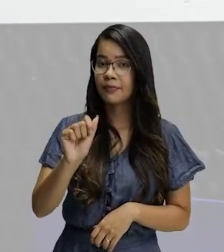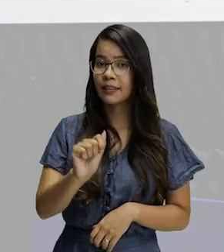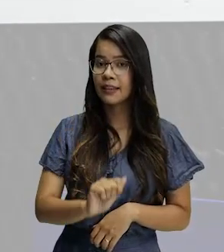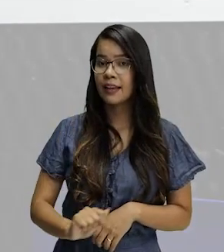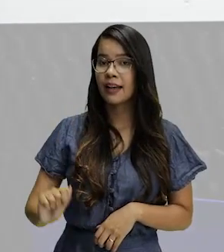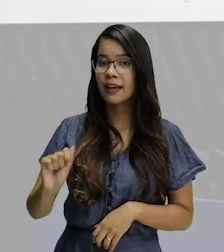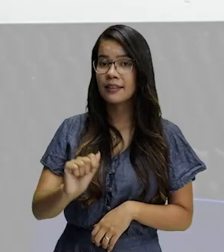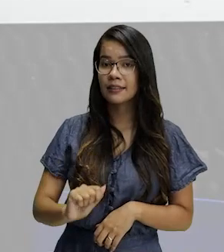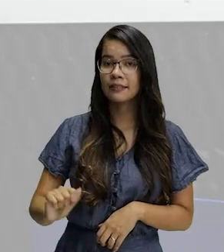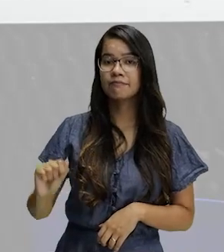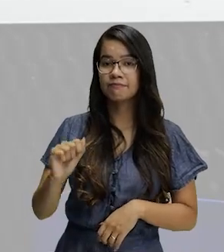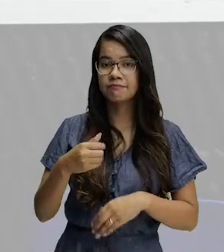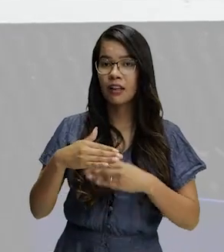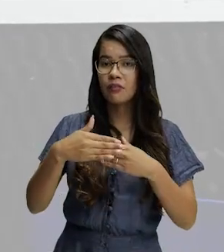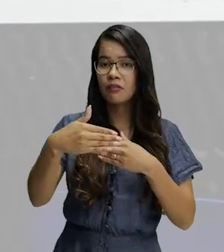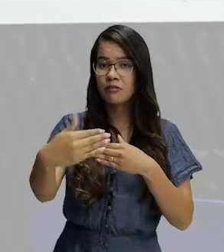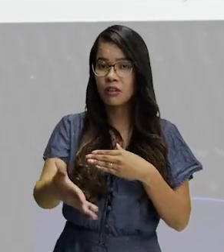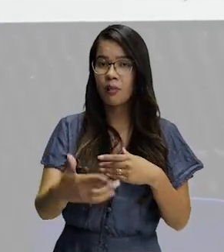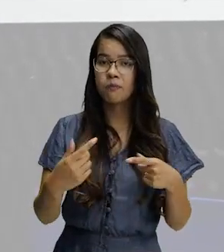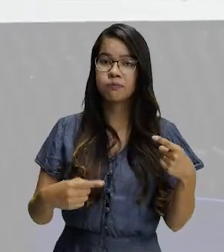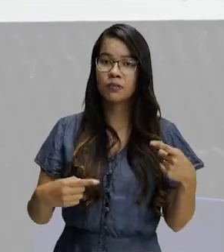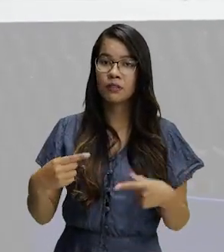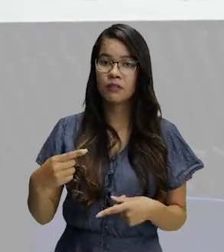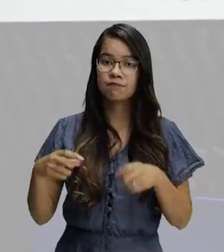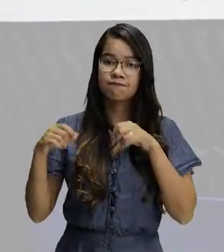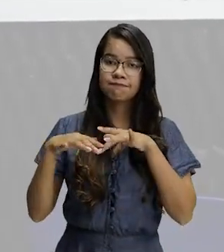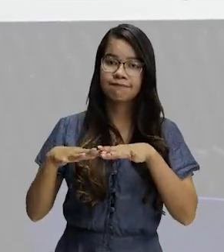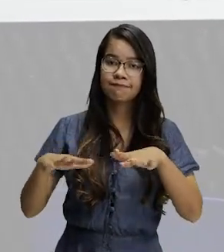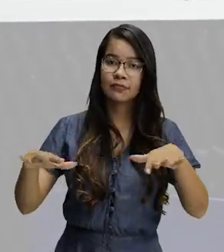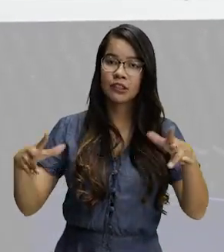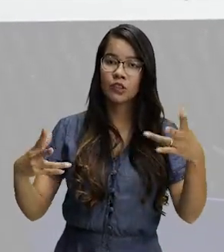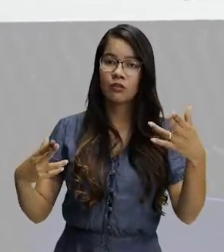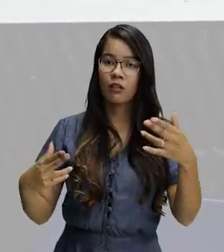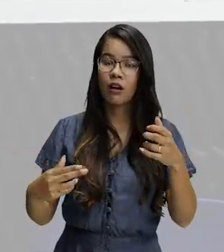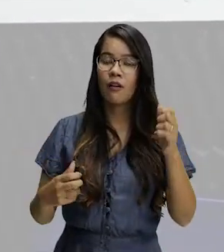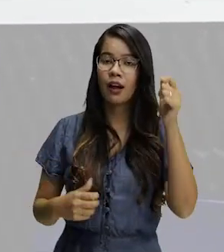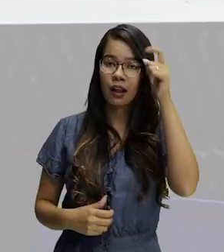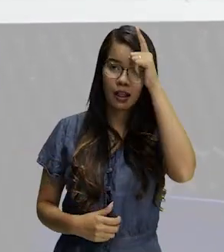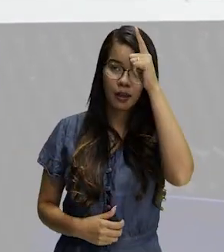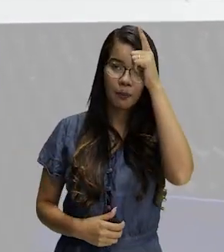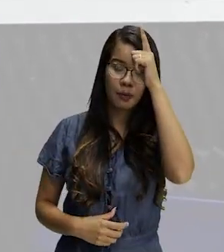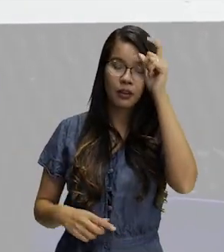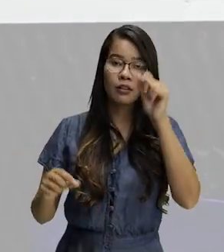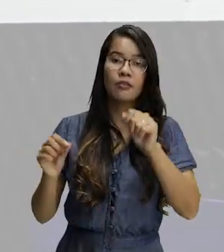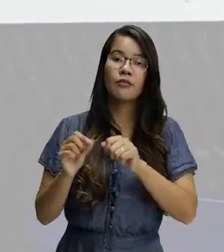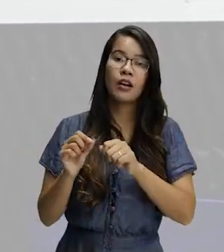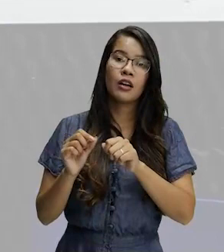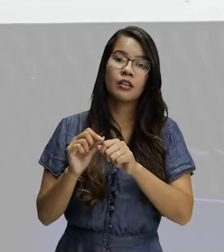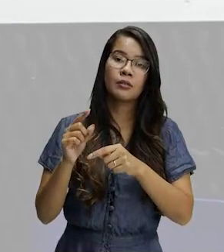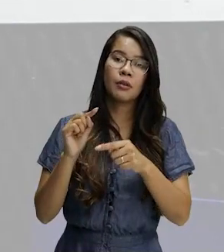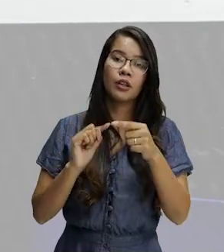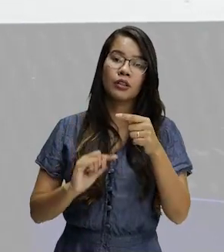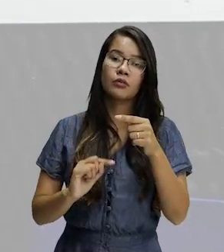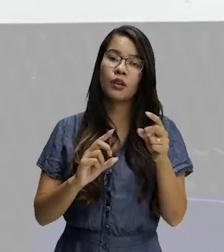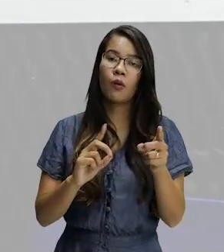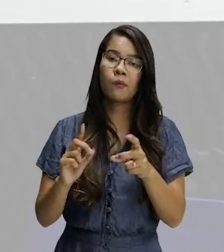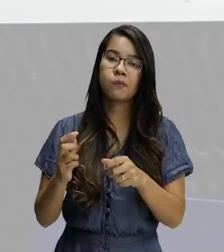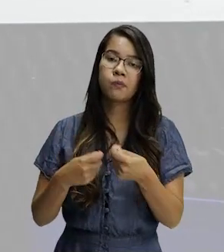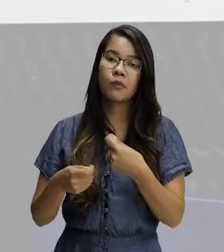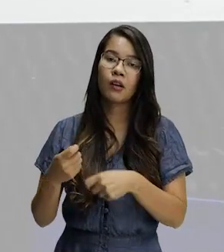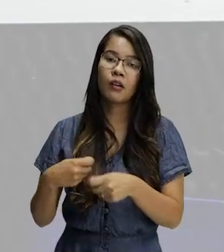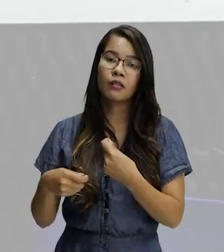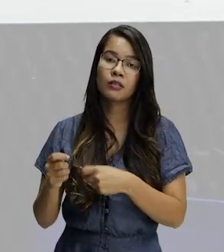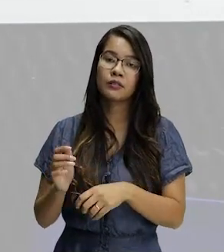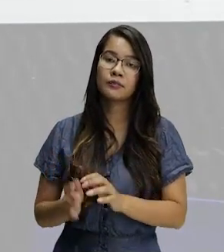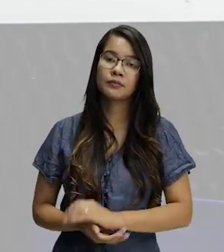Avançando, fazendo uma política expansionista semelhante ao que a Alemanha está fazendo, propondo uma redivisão de mercados.